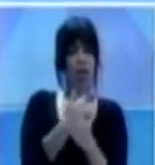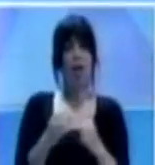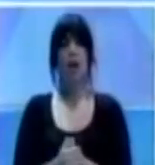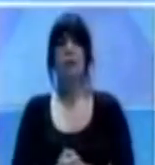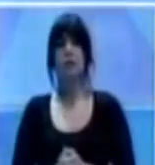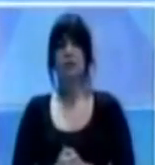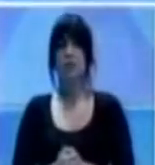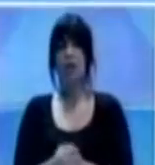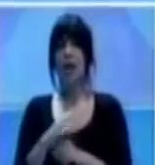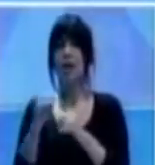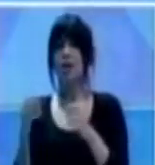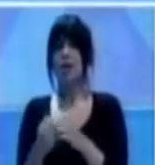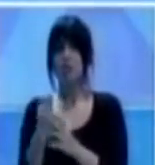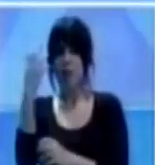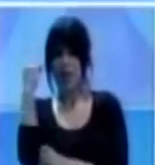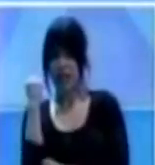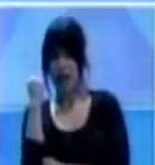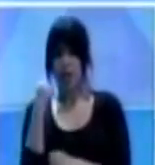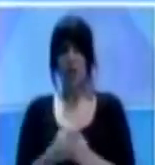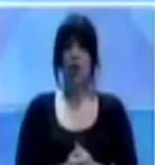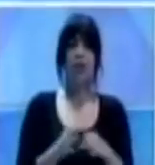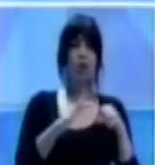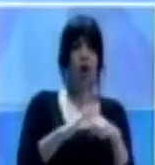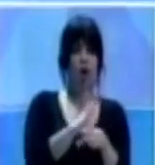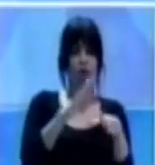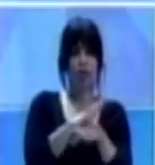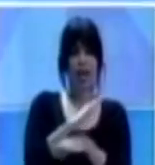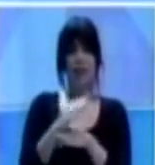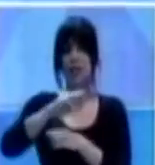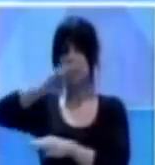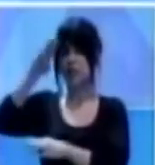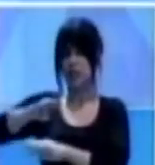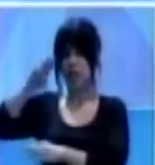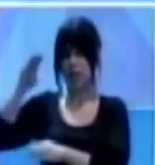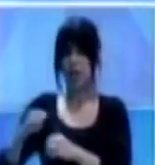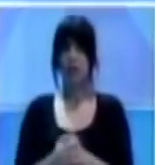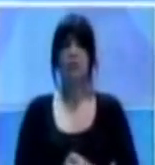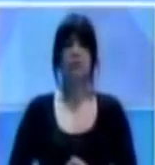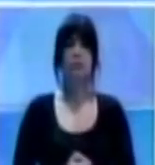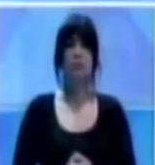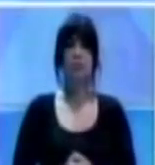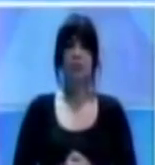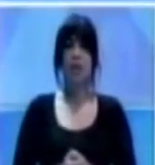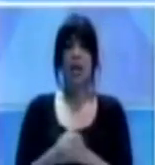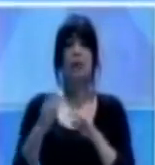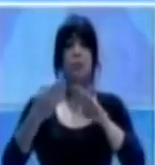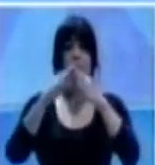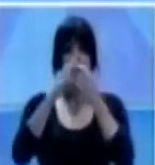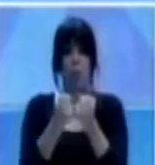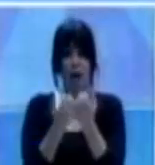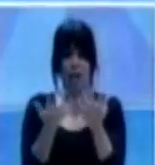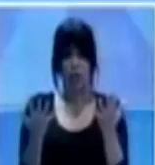passado, a costa e a serra, a cidade e a selva, as